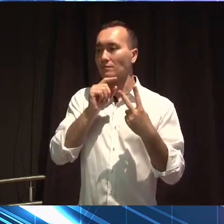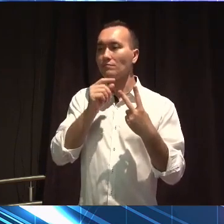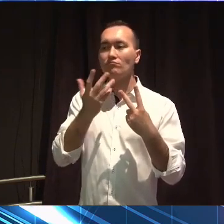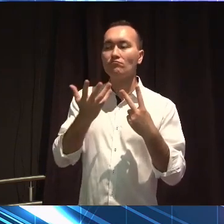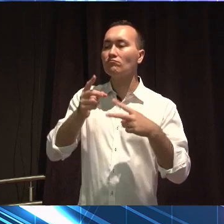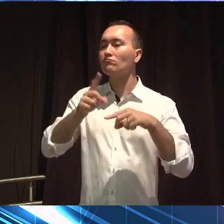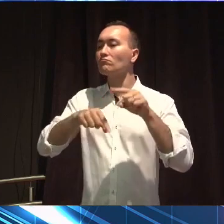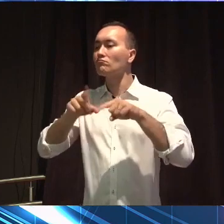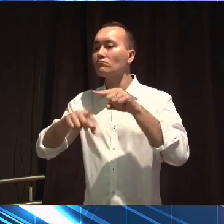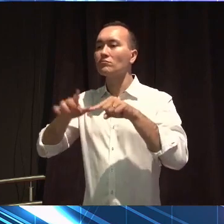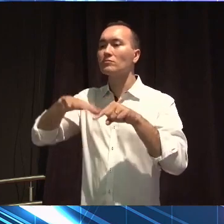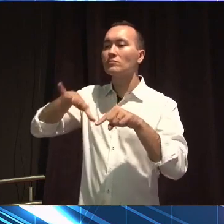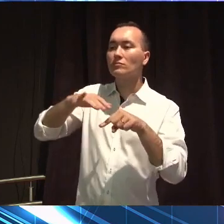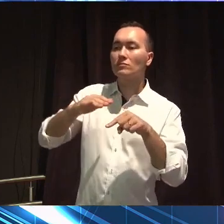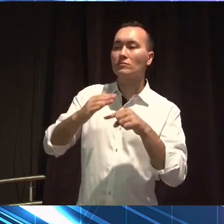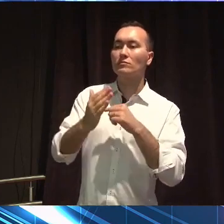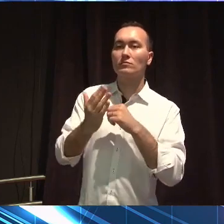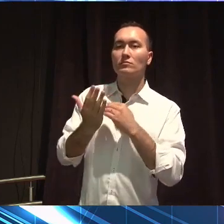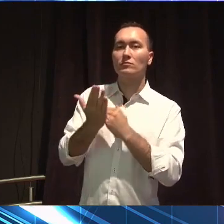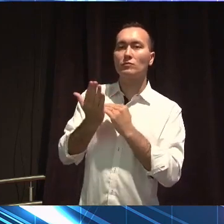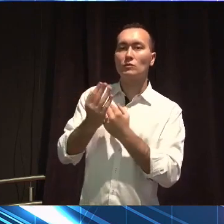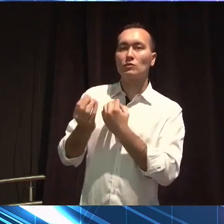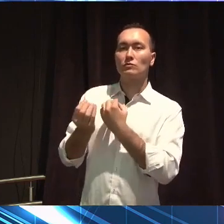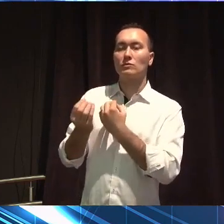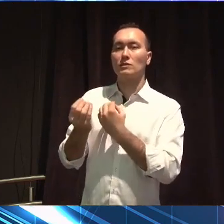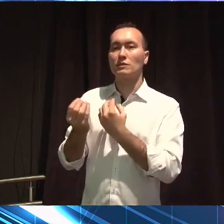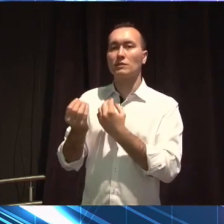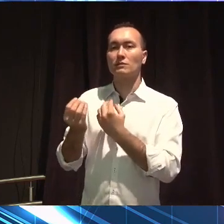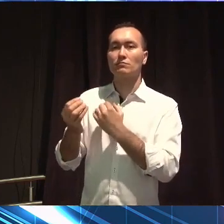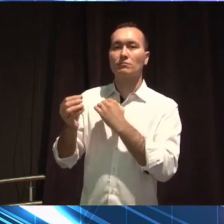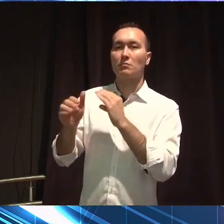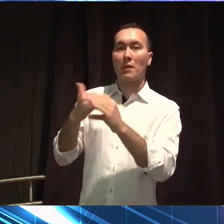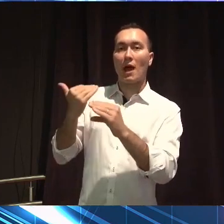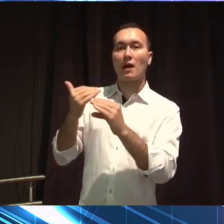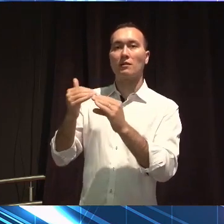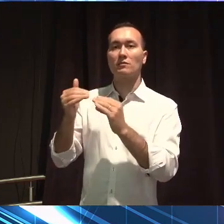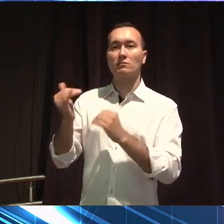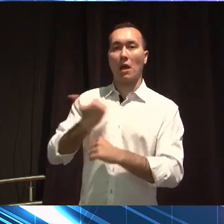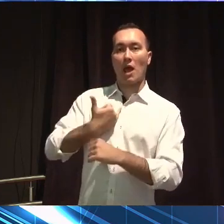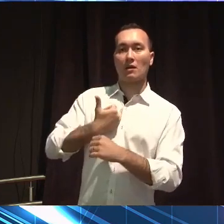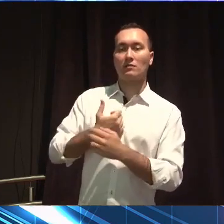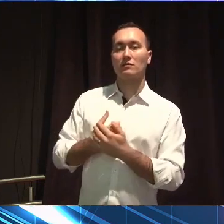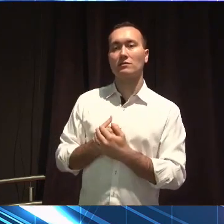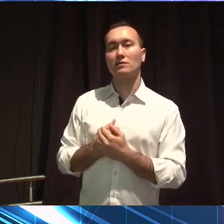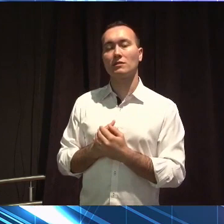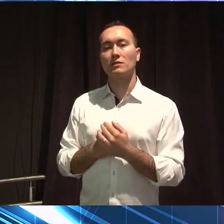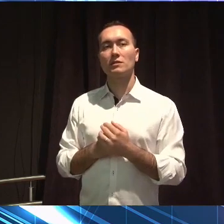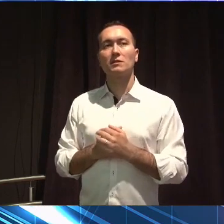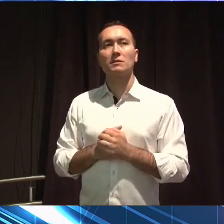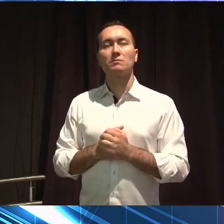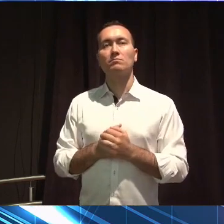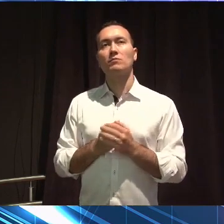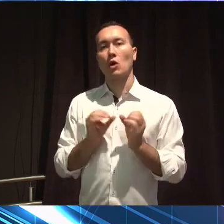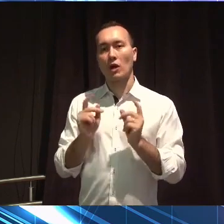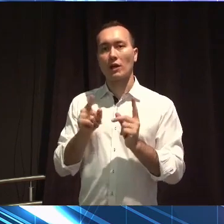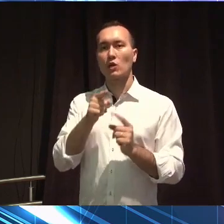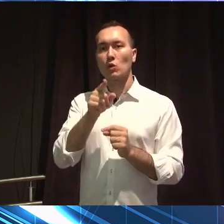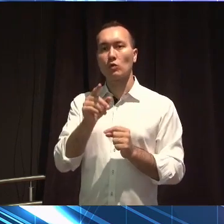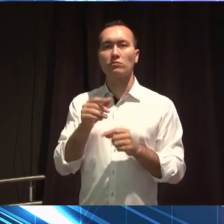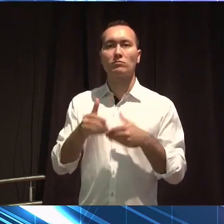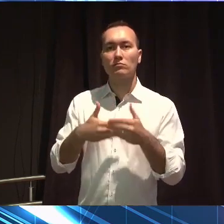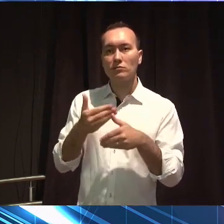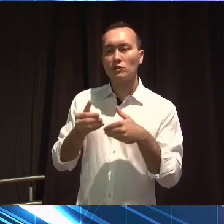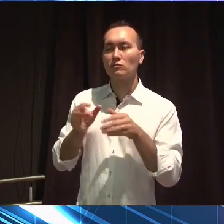significa colocar alguma inteligência para poder fazer reação a partir do monitoramento que a gente está fazendo. Aí você começa, eventualmente, a otimizar. Otimizar é